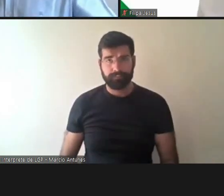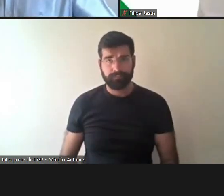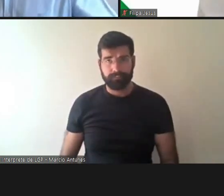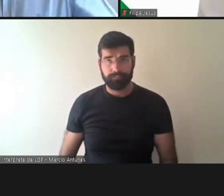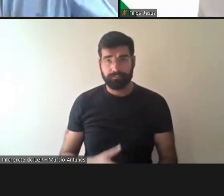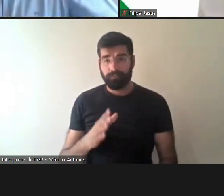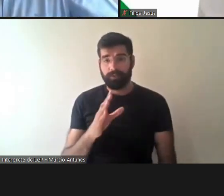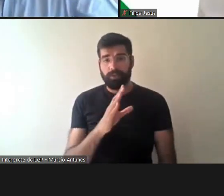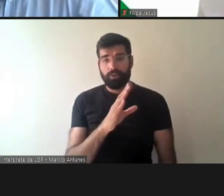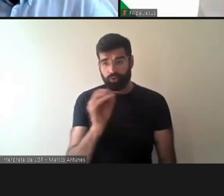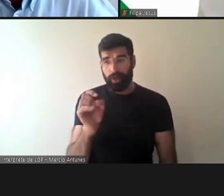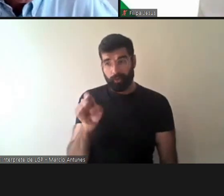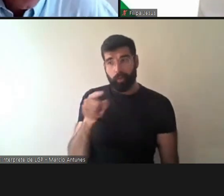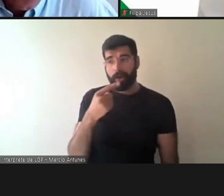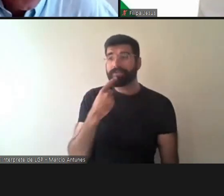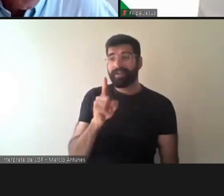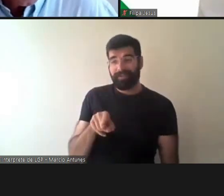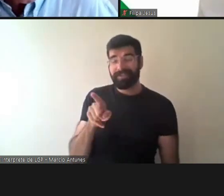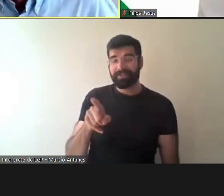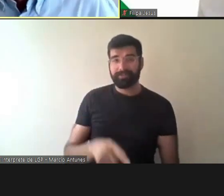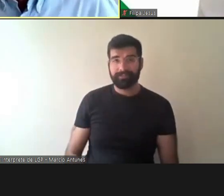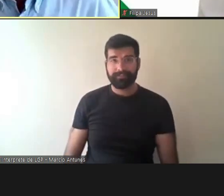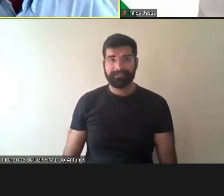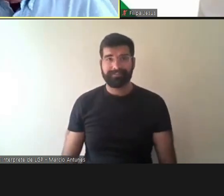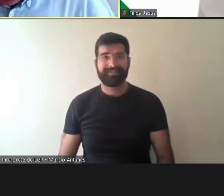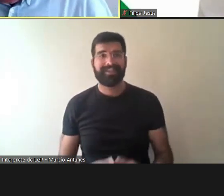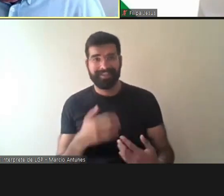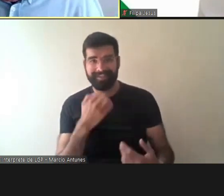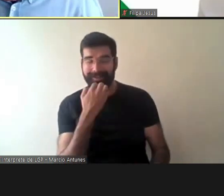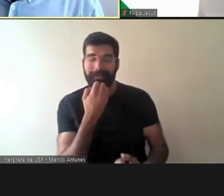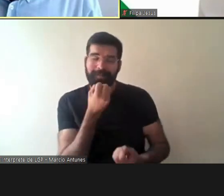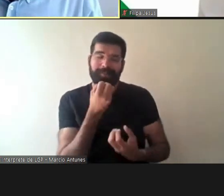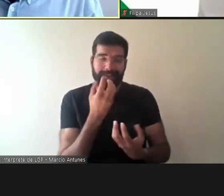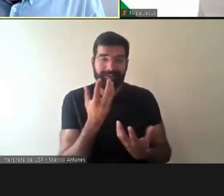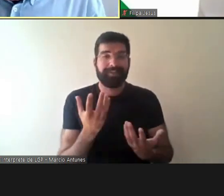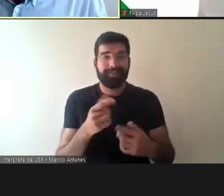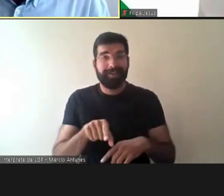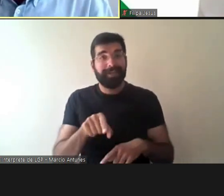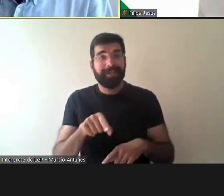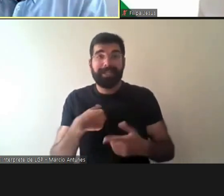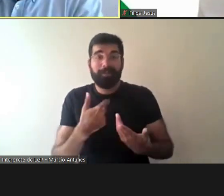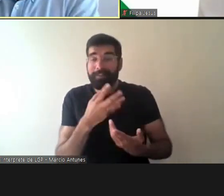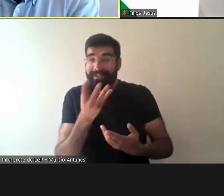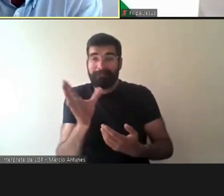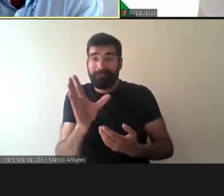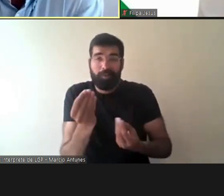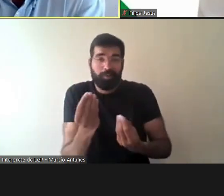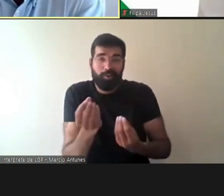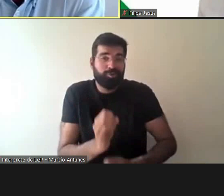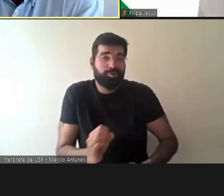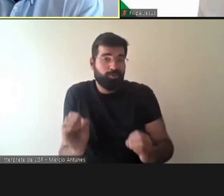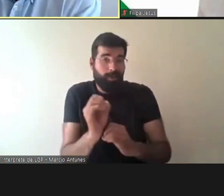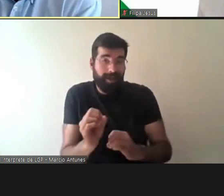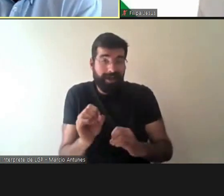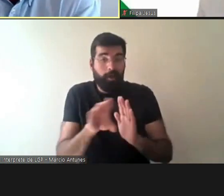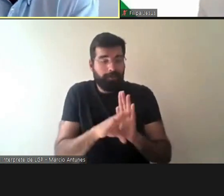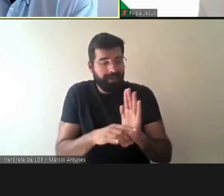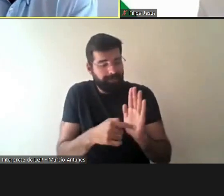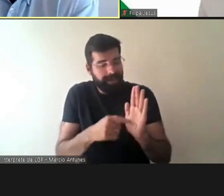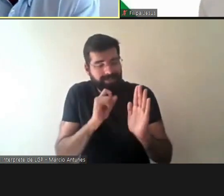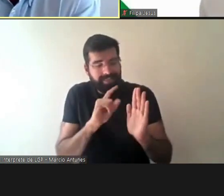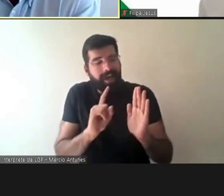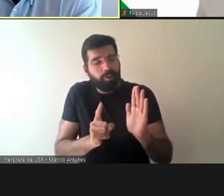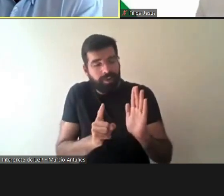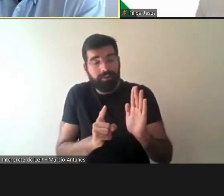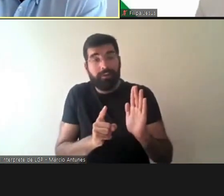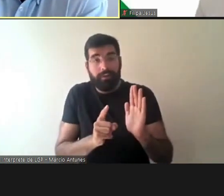João, acho que toca outra vez. Muito bem, eu aqui não tenho muito para dizer, na medida em que o que este programa permite, obviamente a